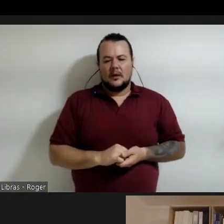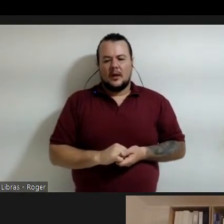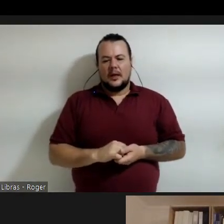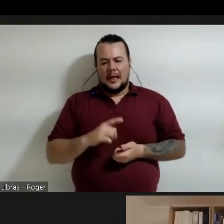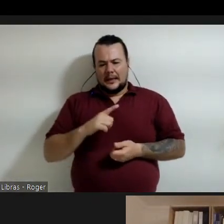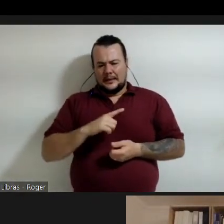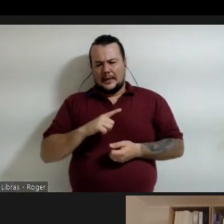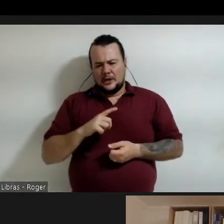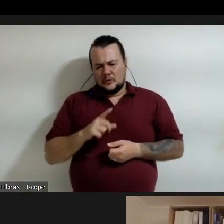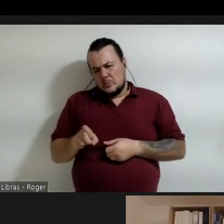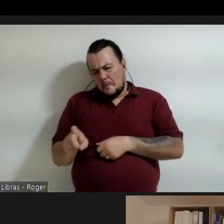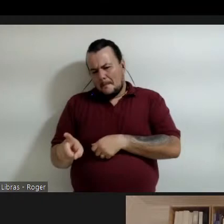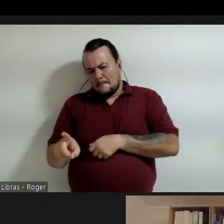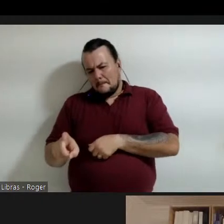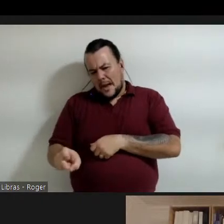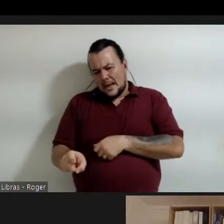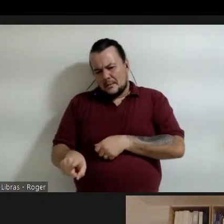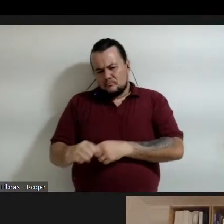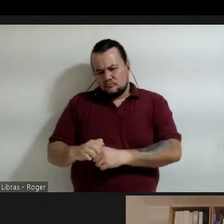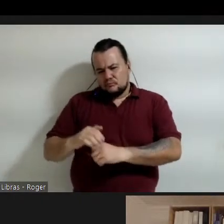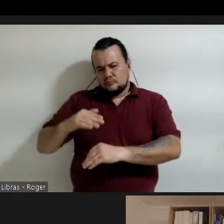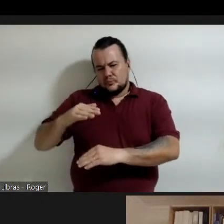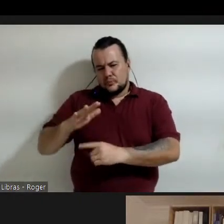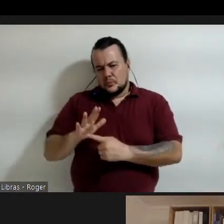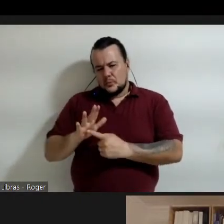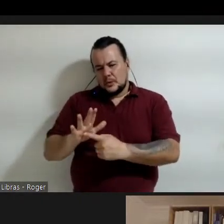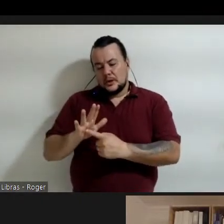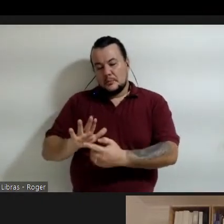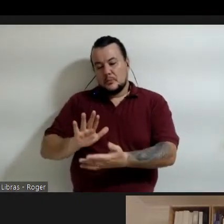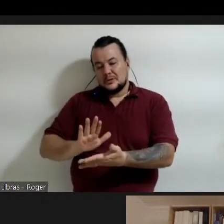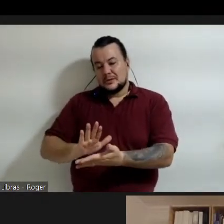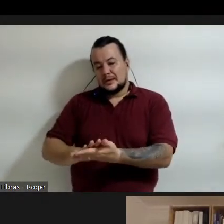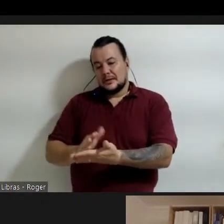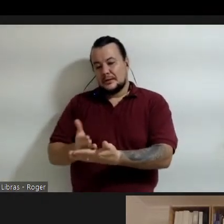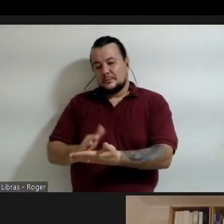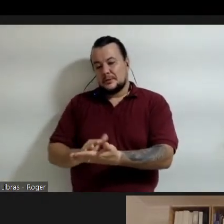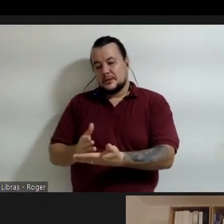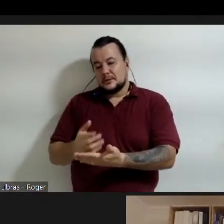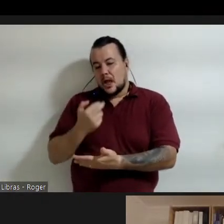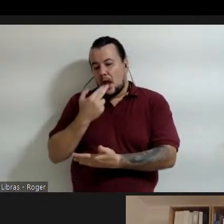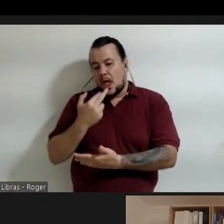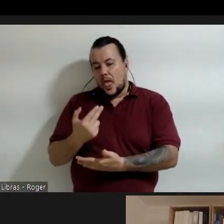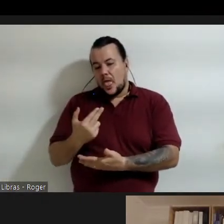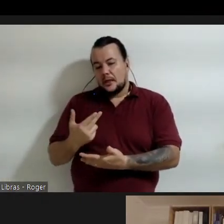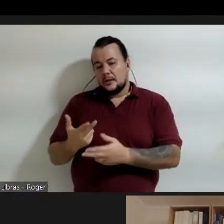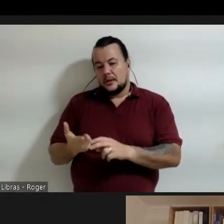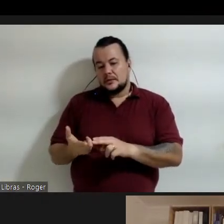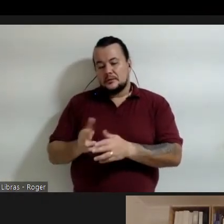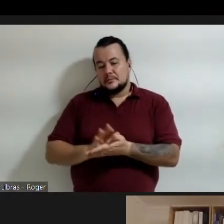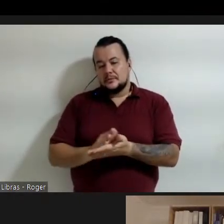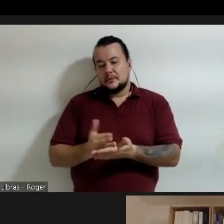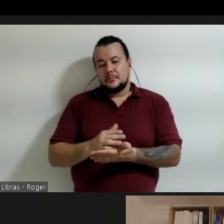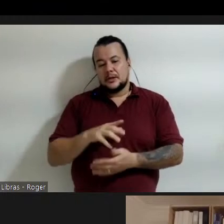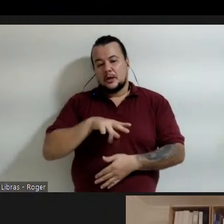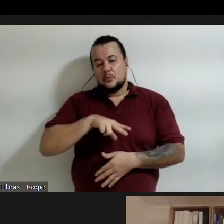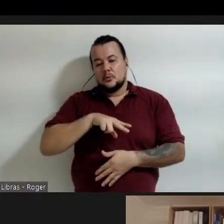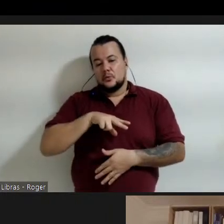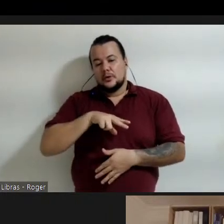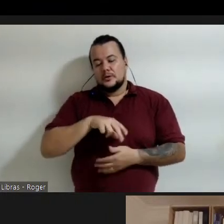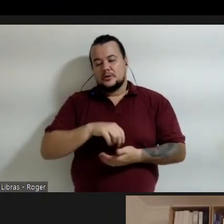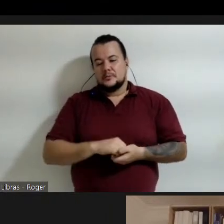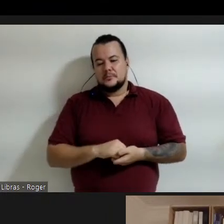de interpretation que vai fazer a tradução, se alguém preferir. Please,